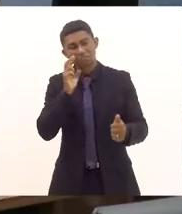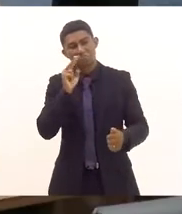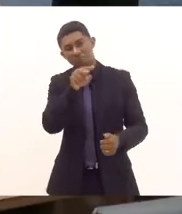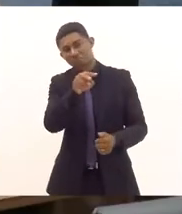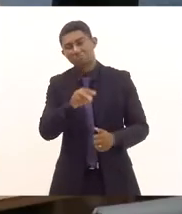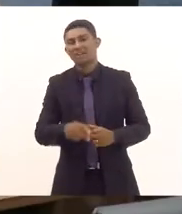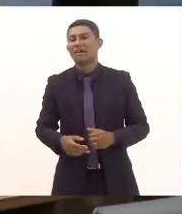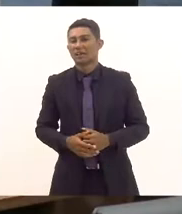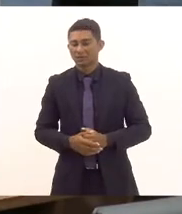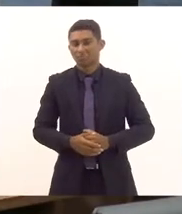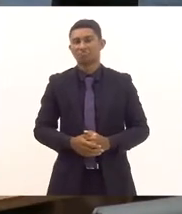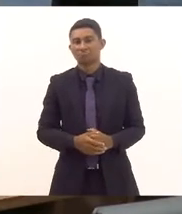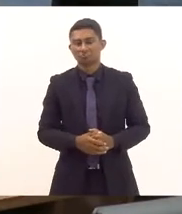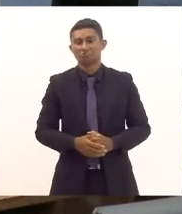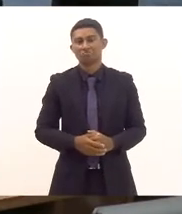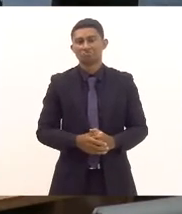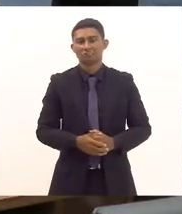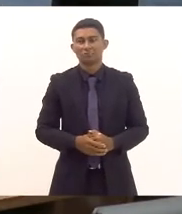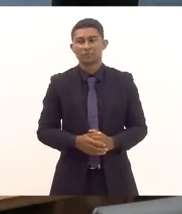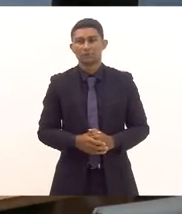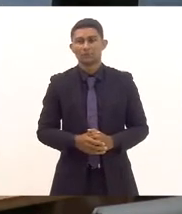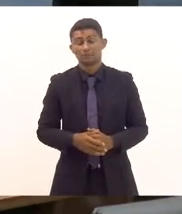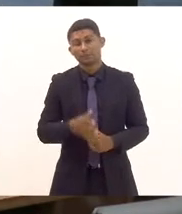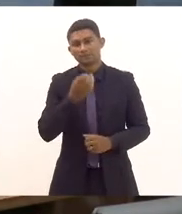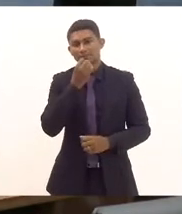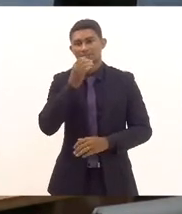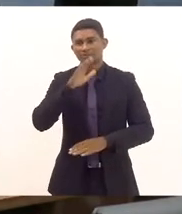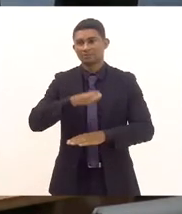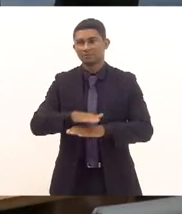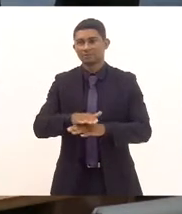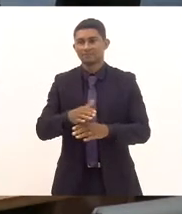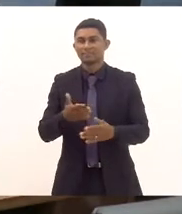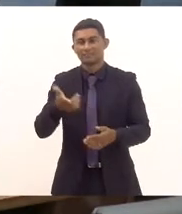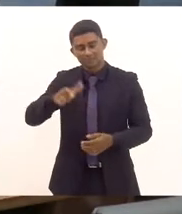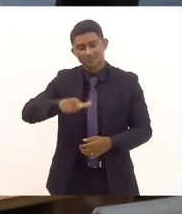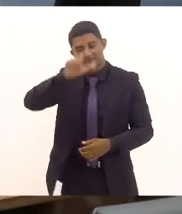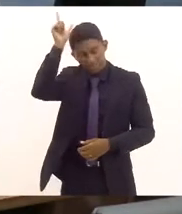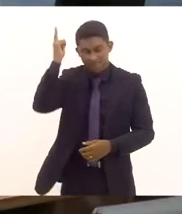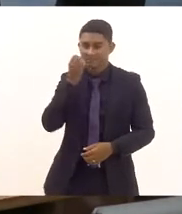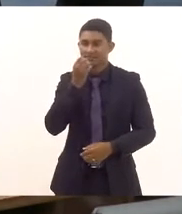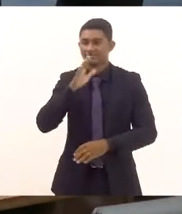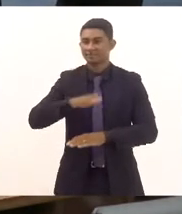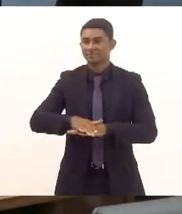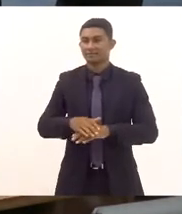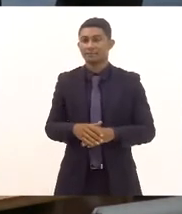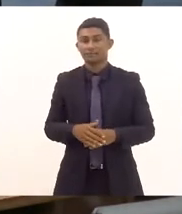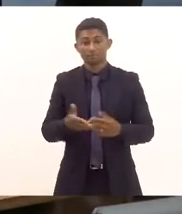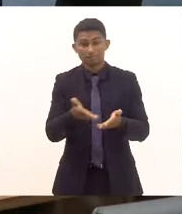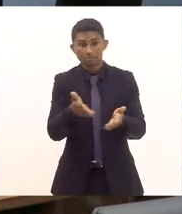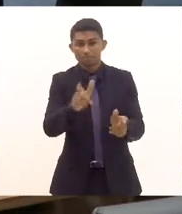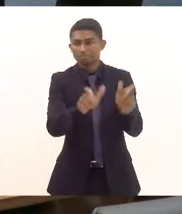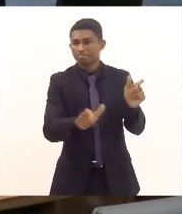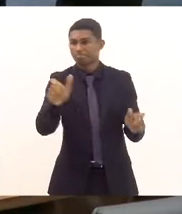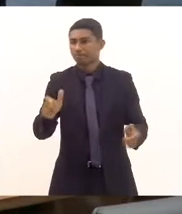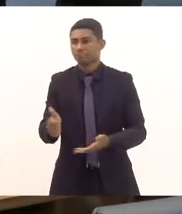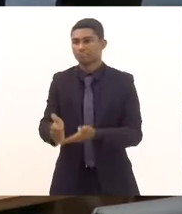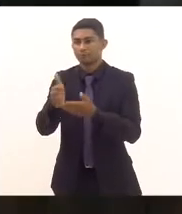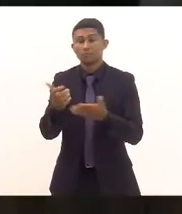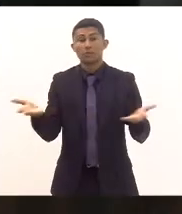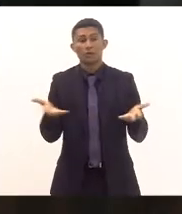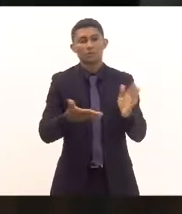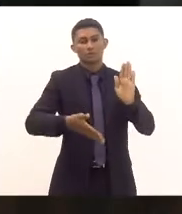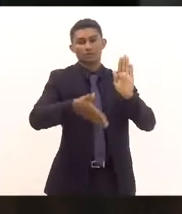é é Oi boa tarde Luiz já falei mais Eu repito os assessores assessores de imprensa